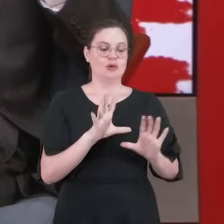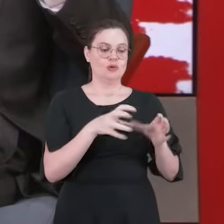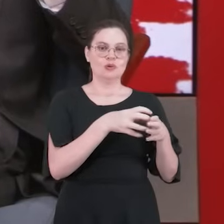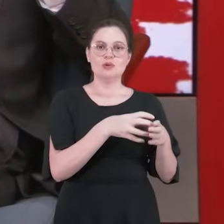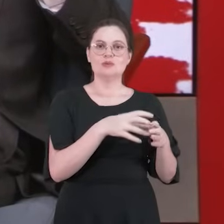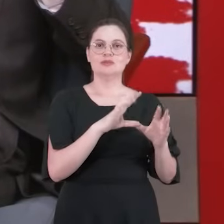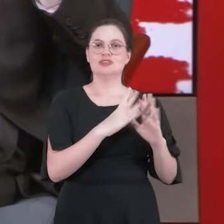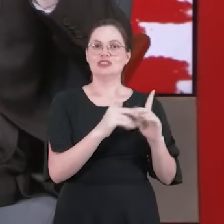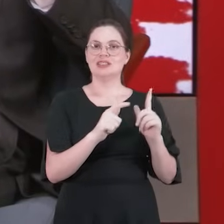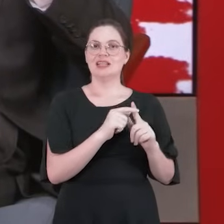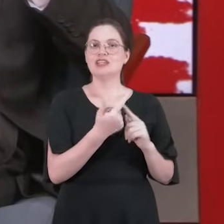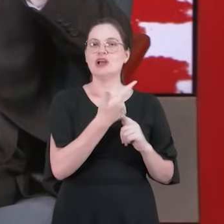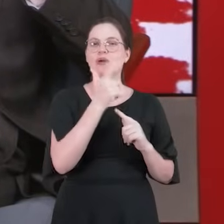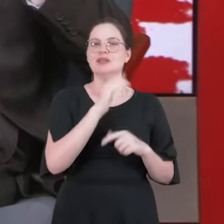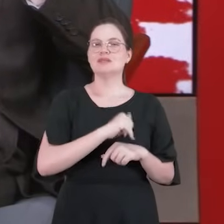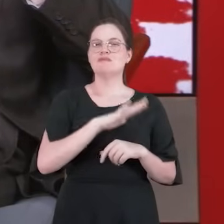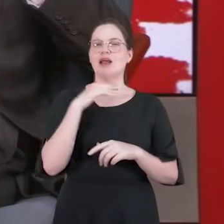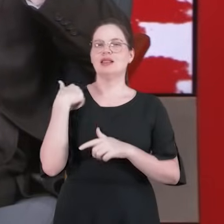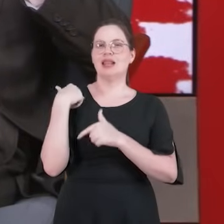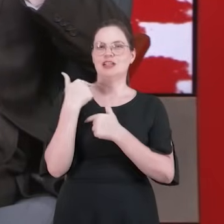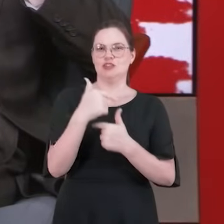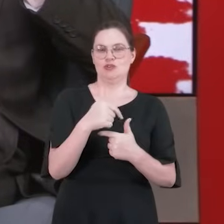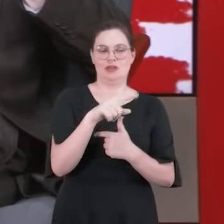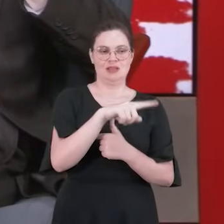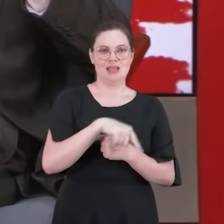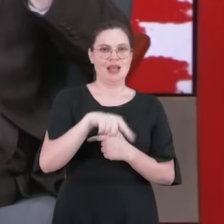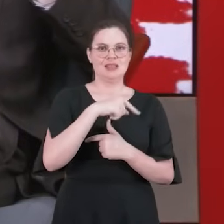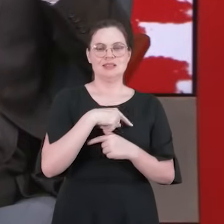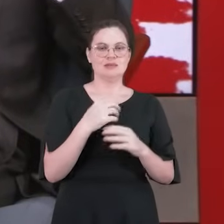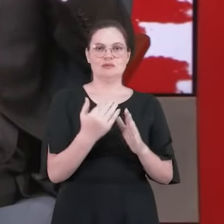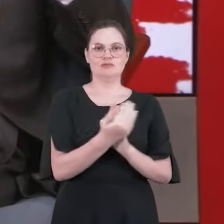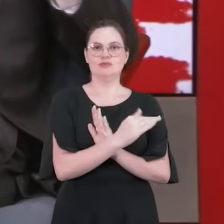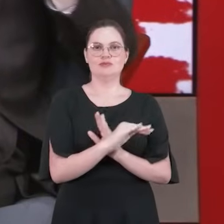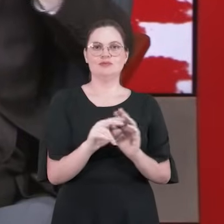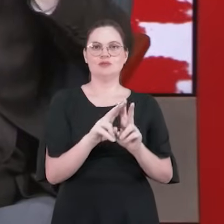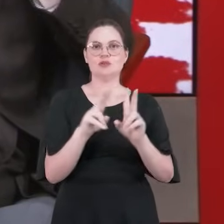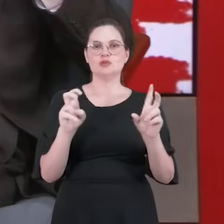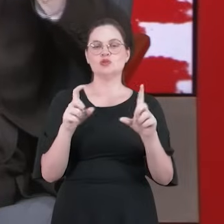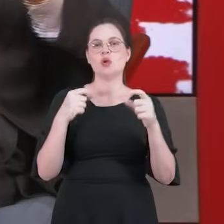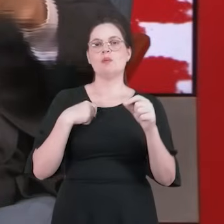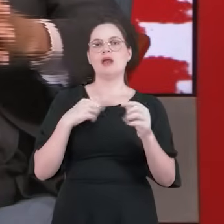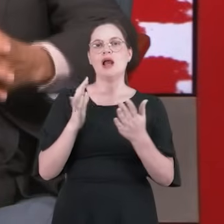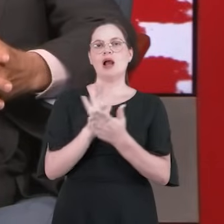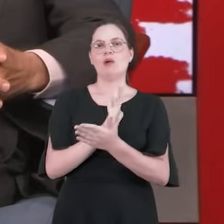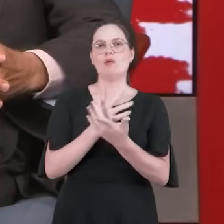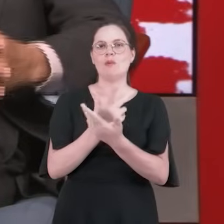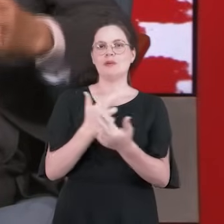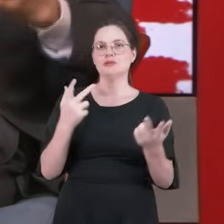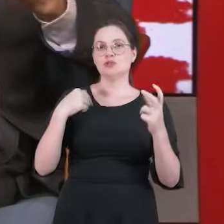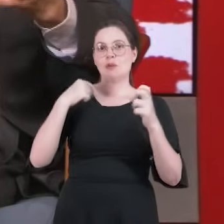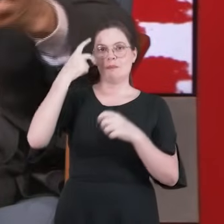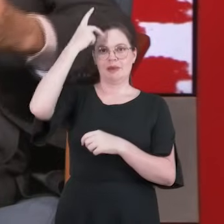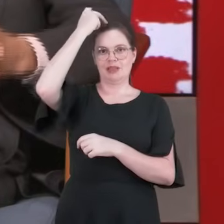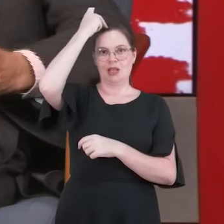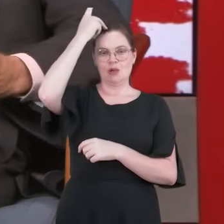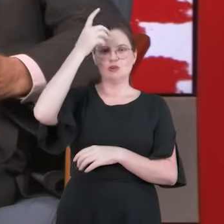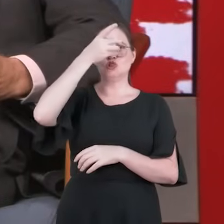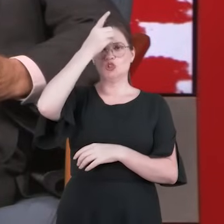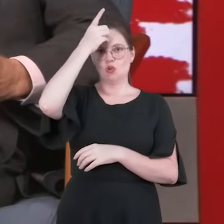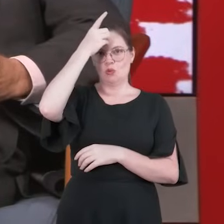tradicionais, com os movimentos pentecostais, por causa de uma série de